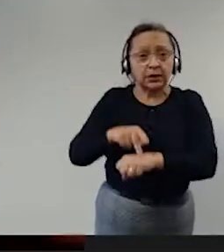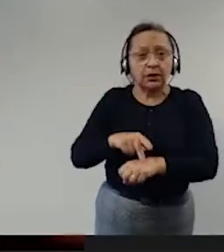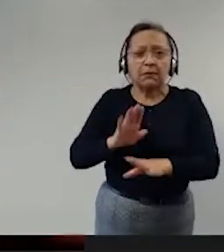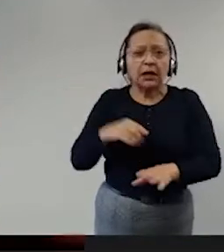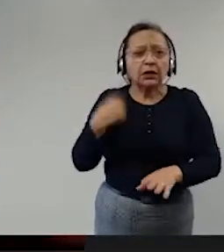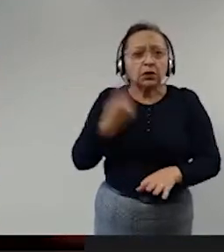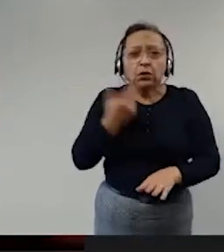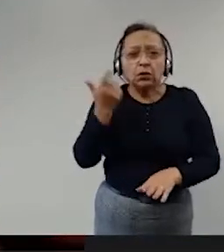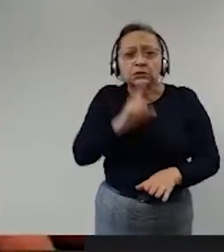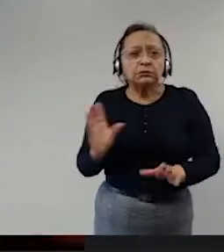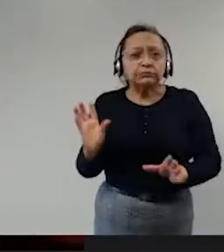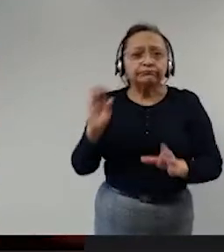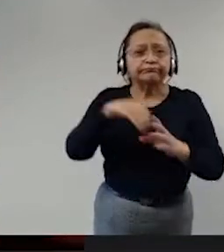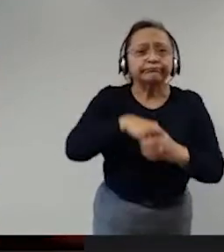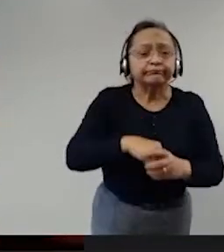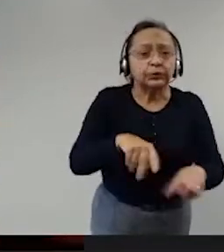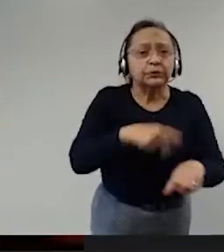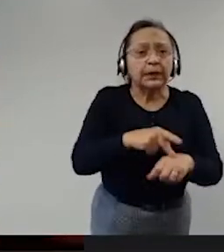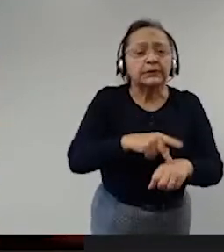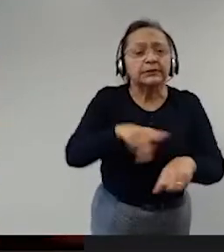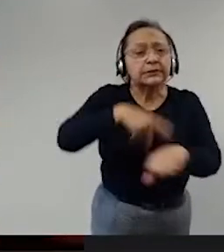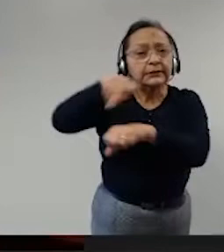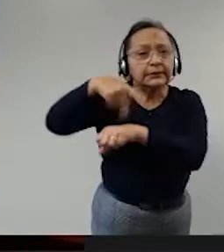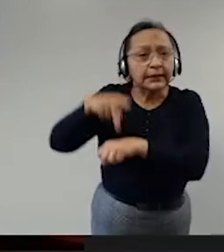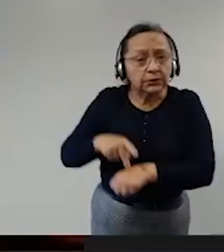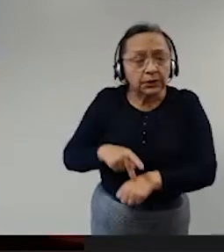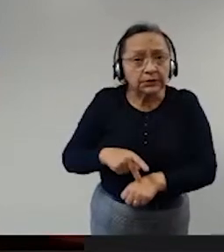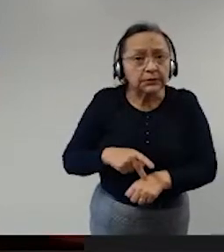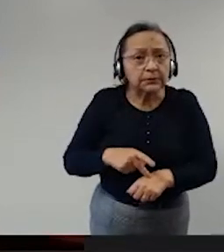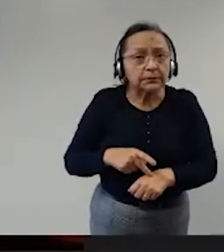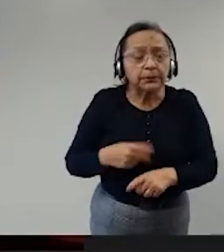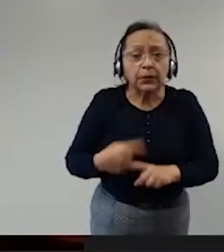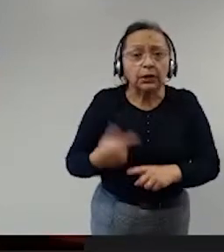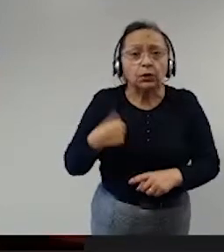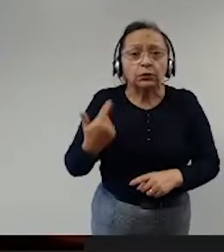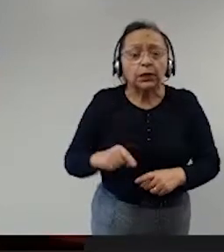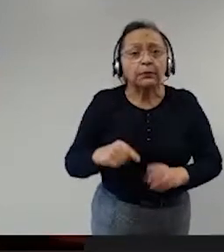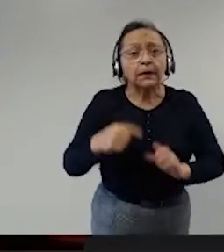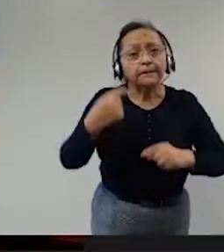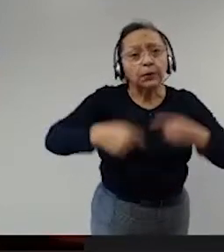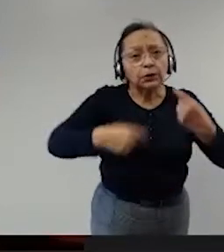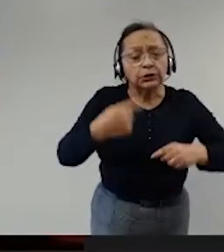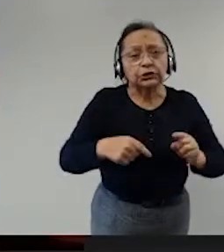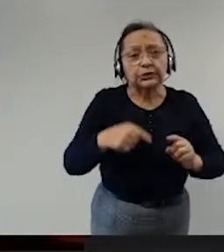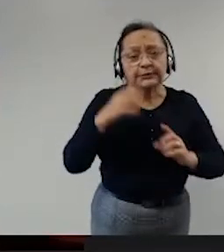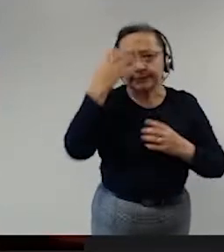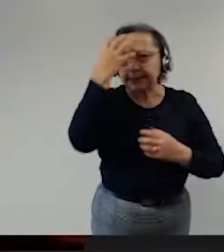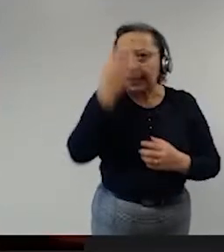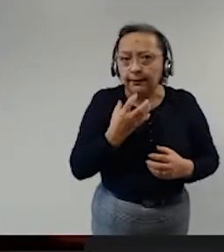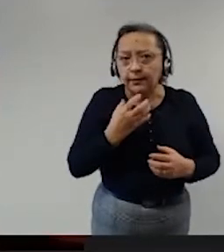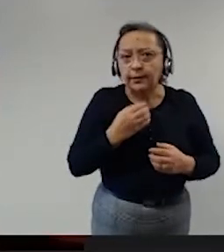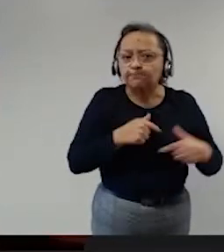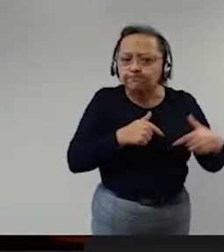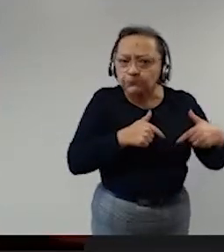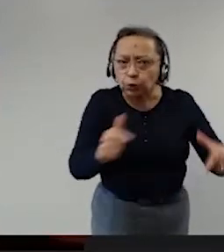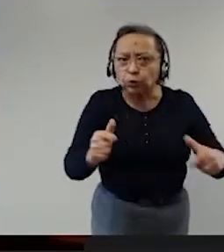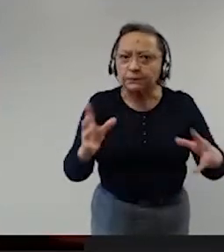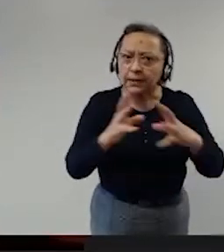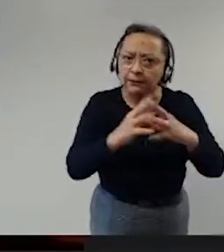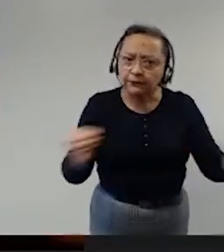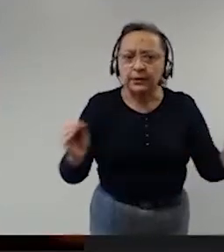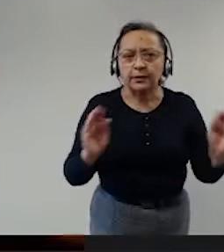uma falta absoluta de uma política séria de enfrentamento ao vírus. Eu quero cumprimentar o Jorge